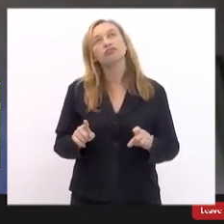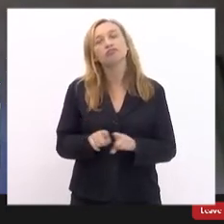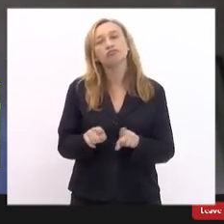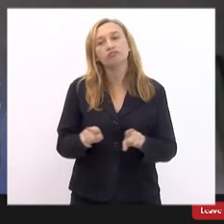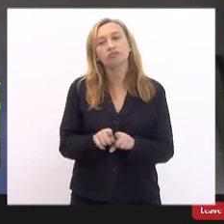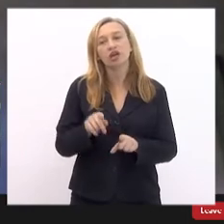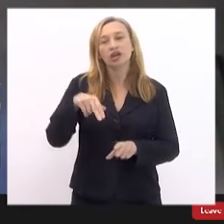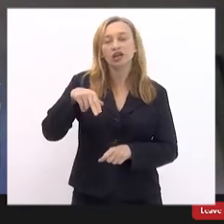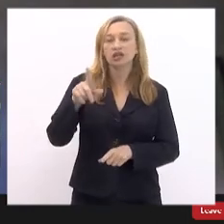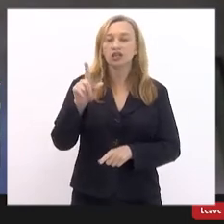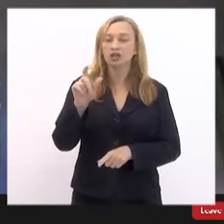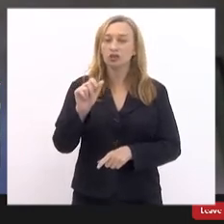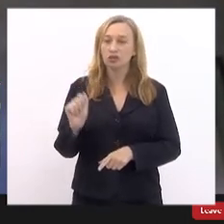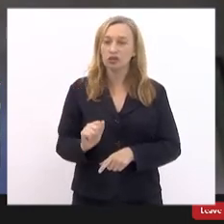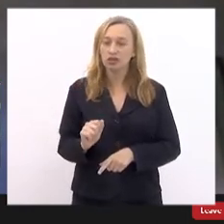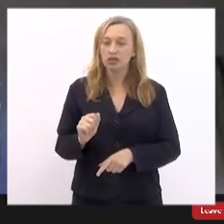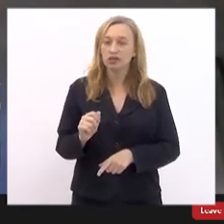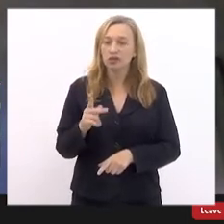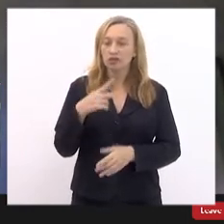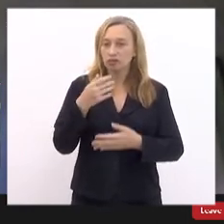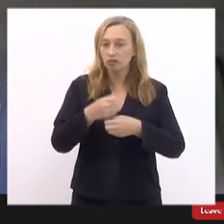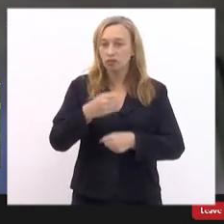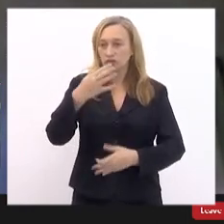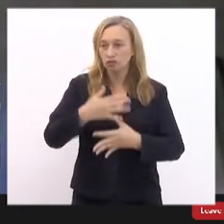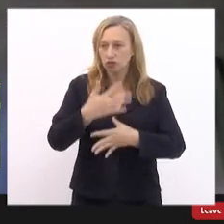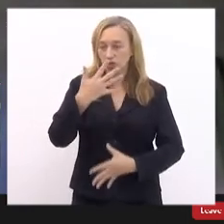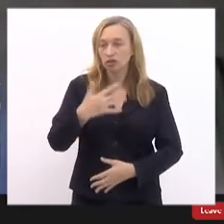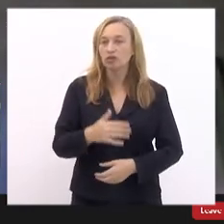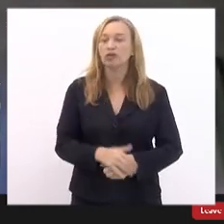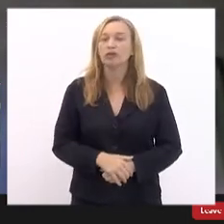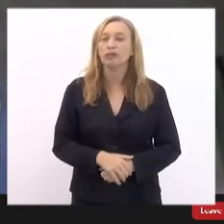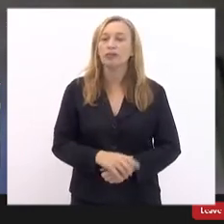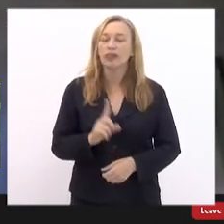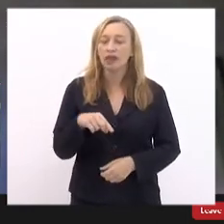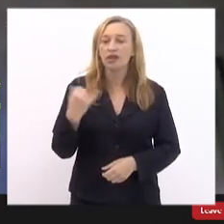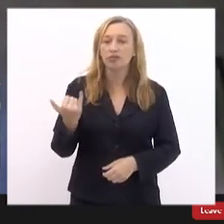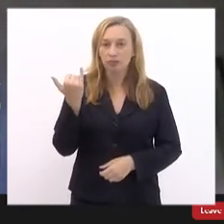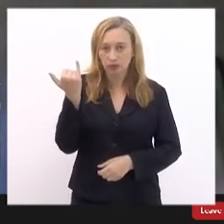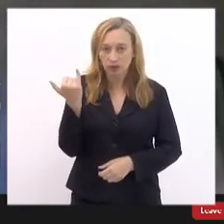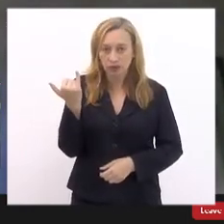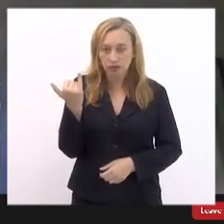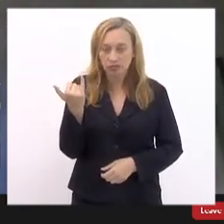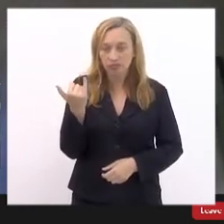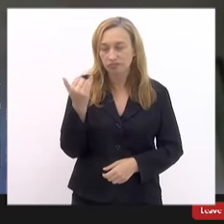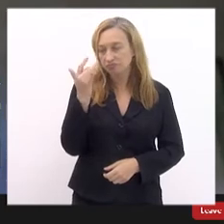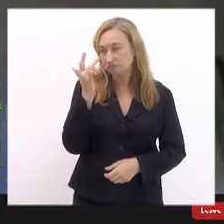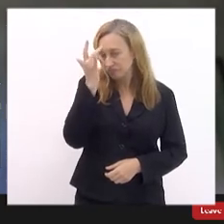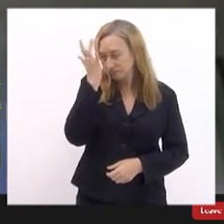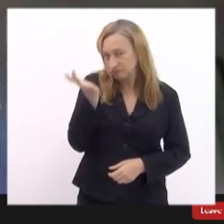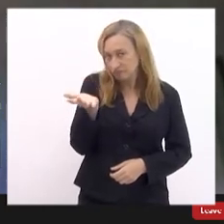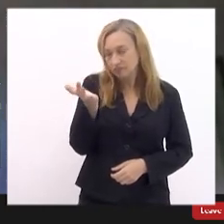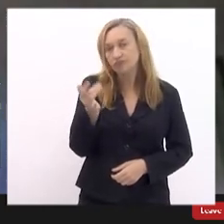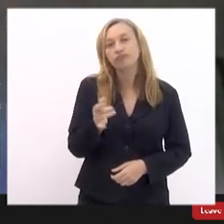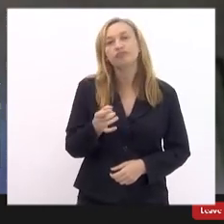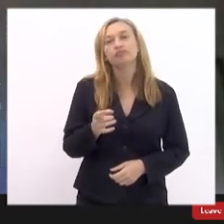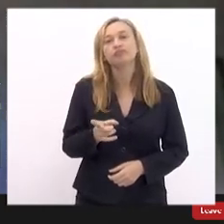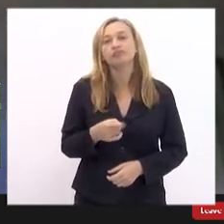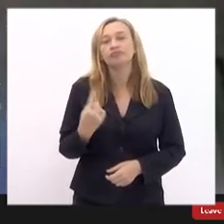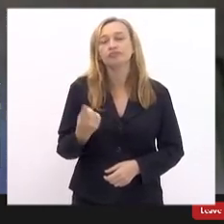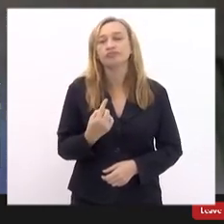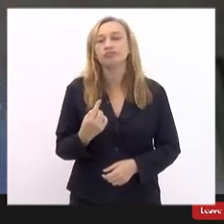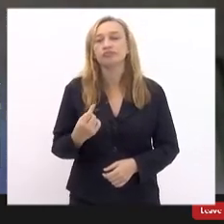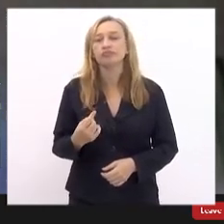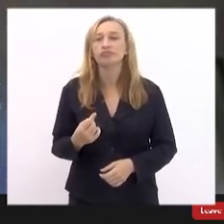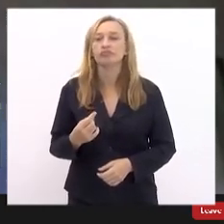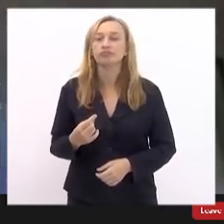fez no chat, né, um instrumento que é muito interessante, que é a prática dos bancos comunitários, que é o